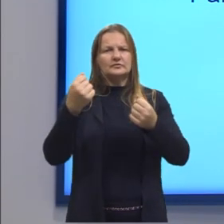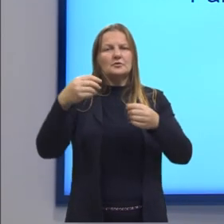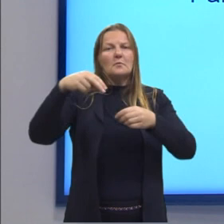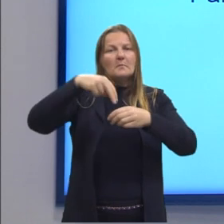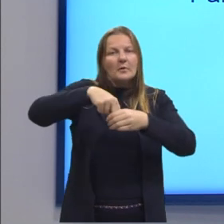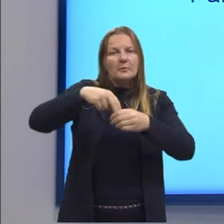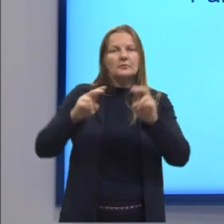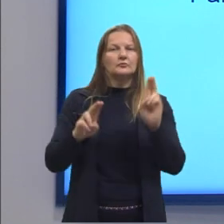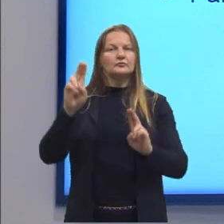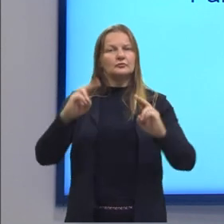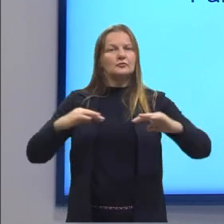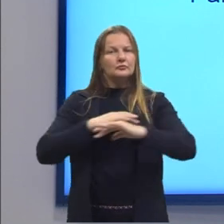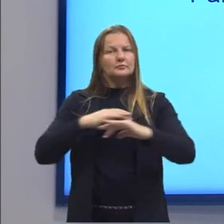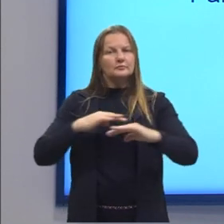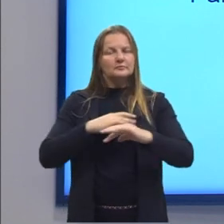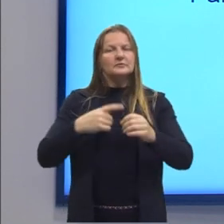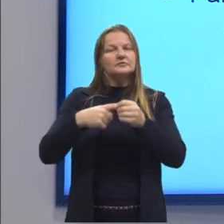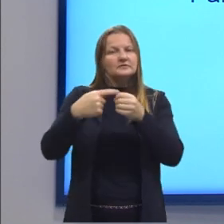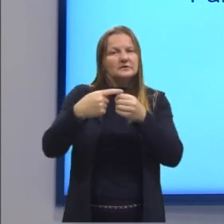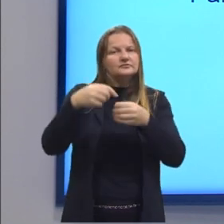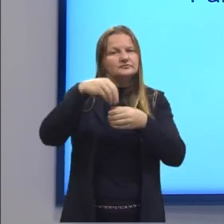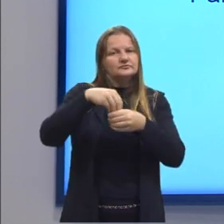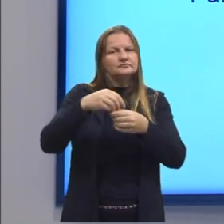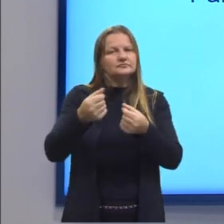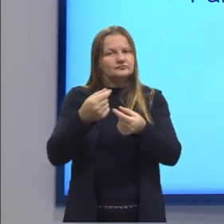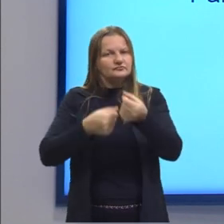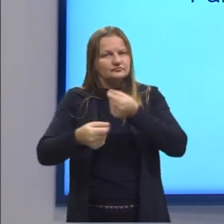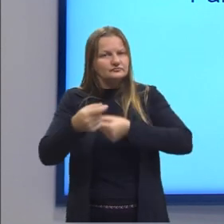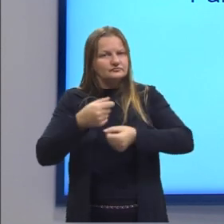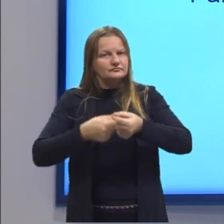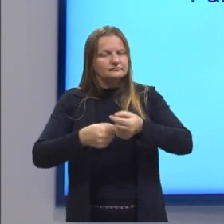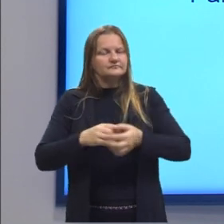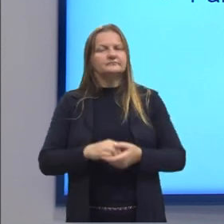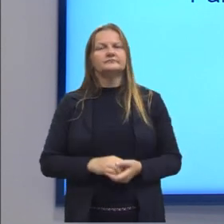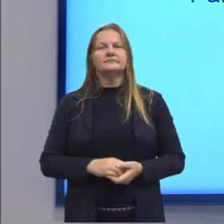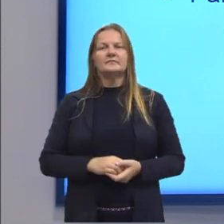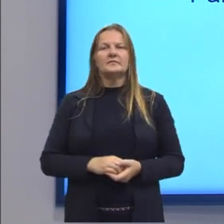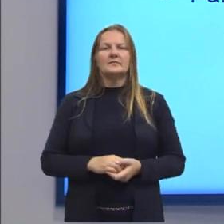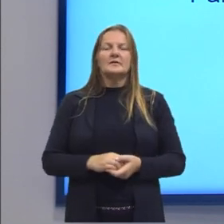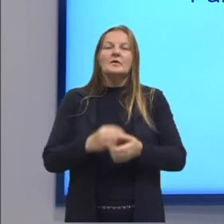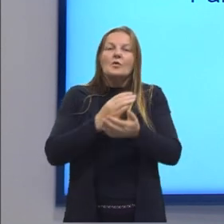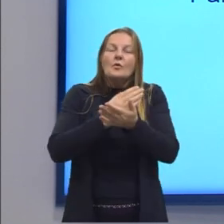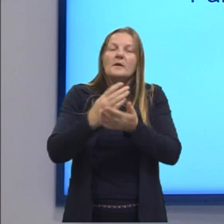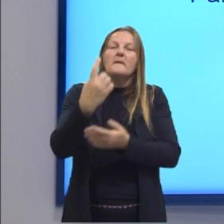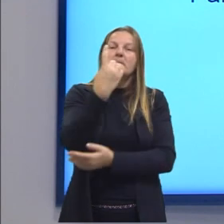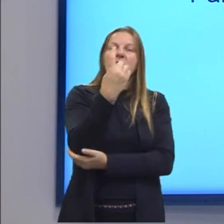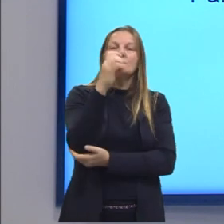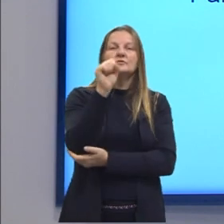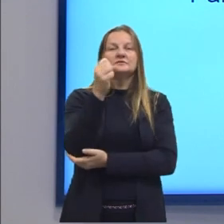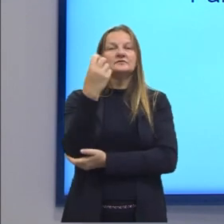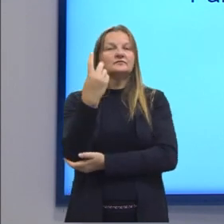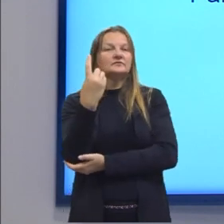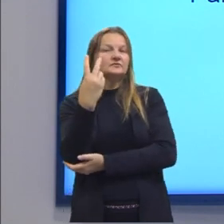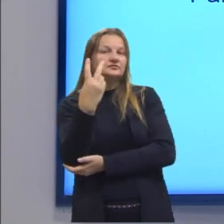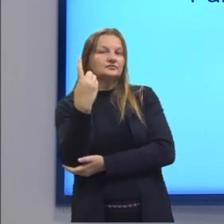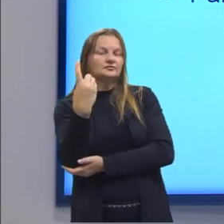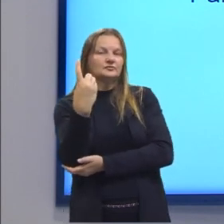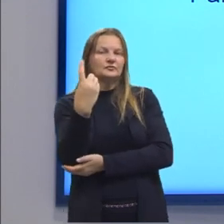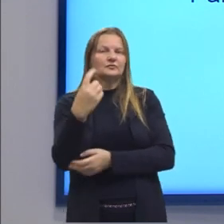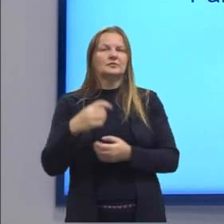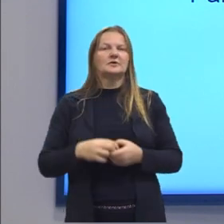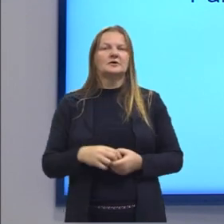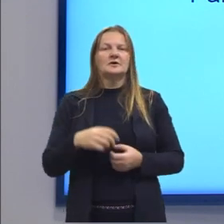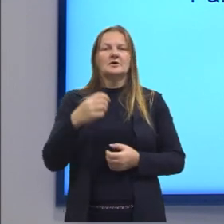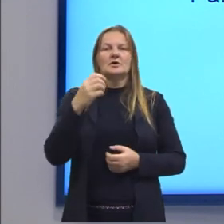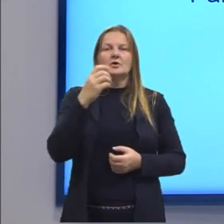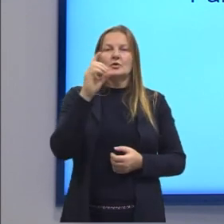né alguns Comerciantes das cidades o Tom isso 1821 Dom João sexto voltou